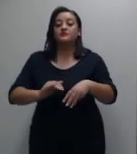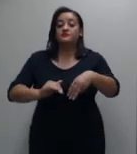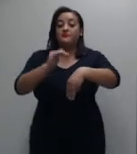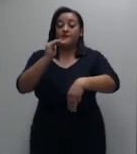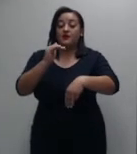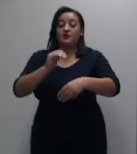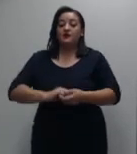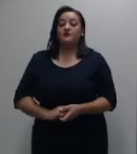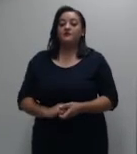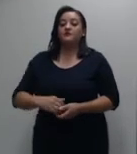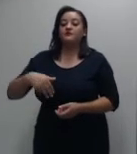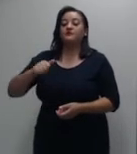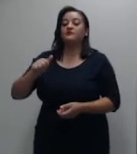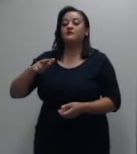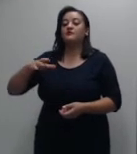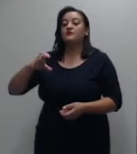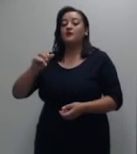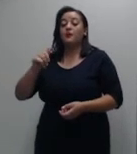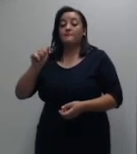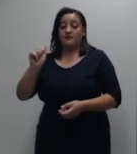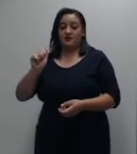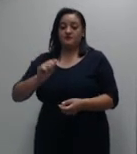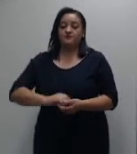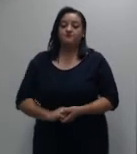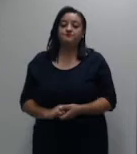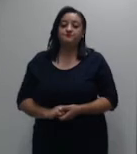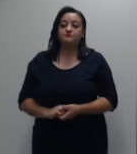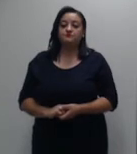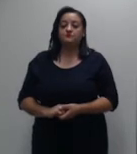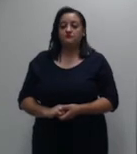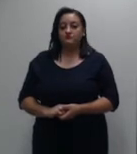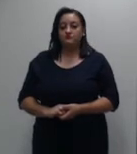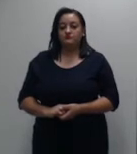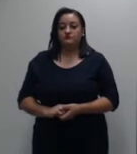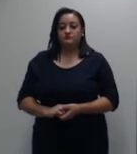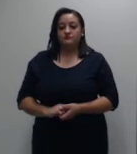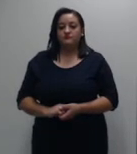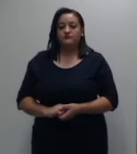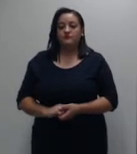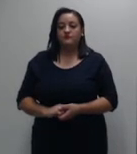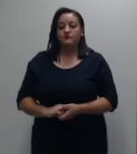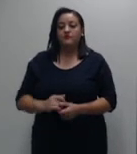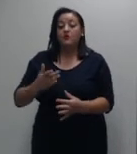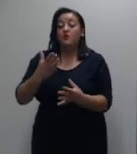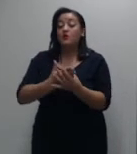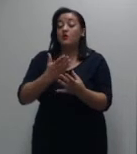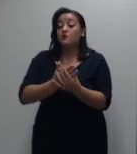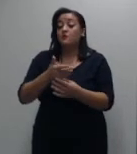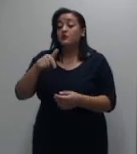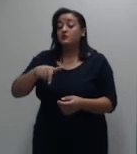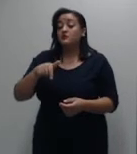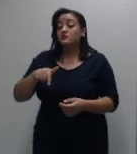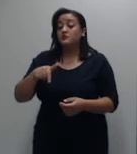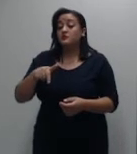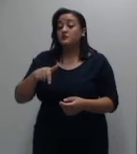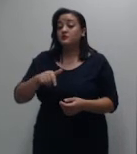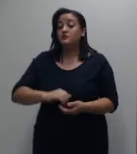Márcia Reis é algo o processo a